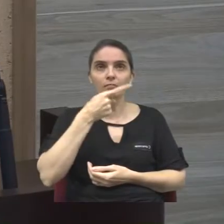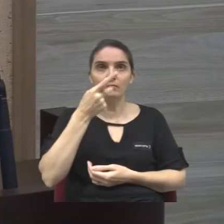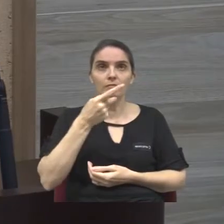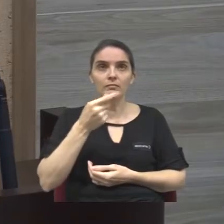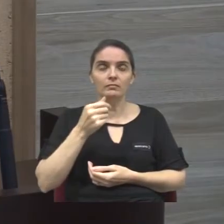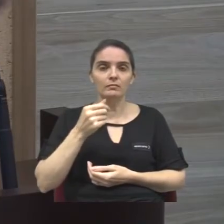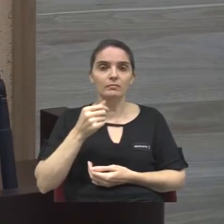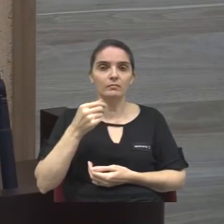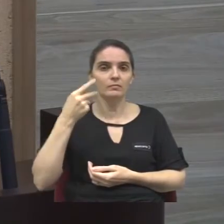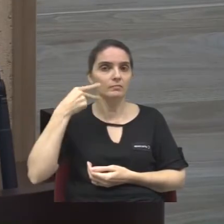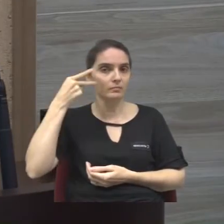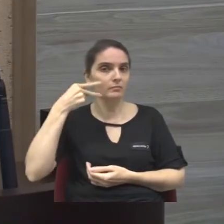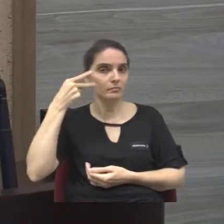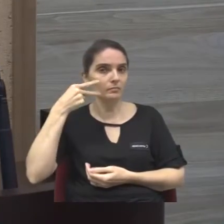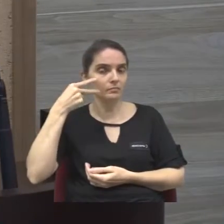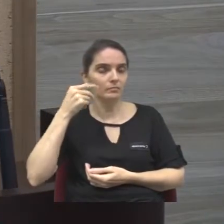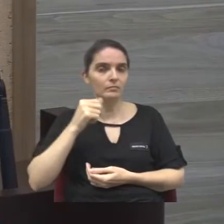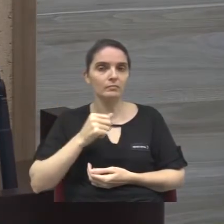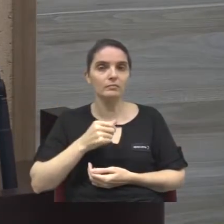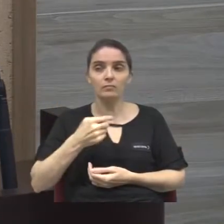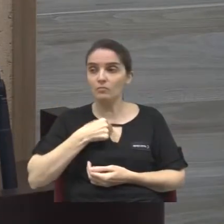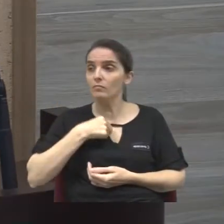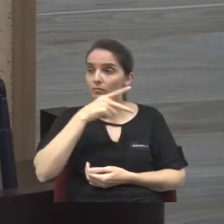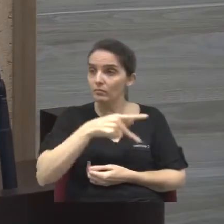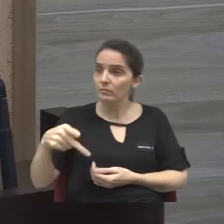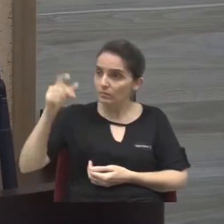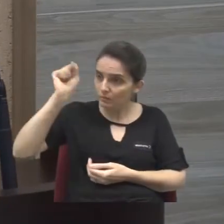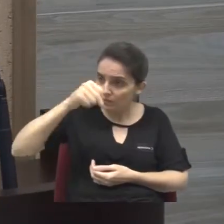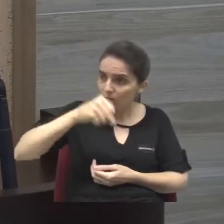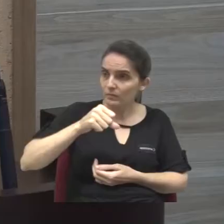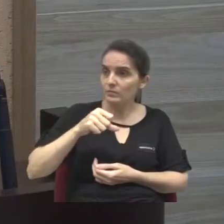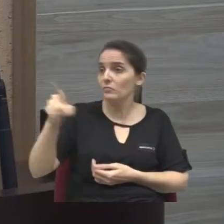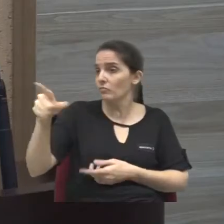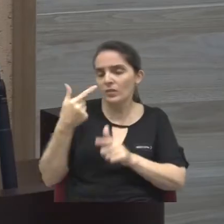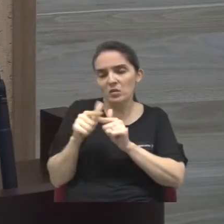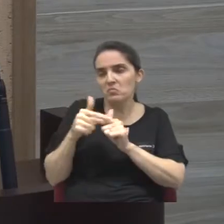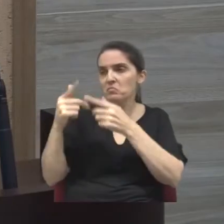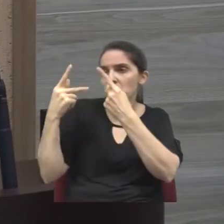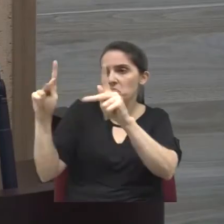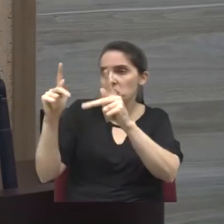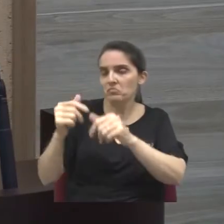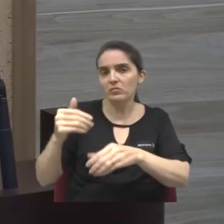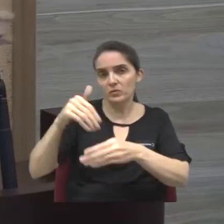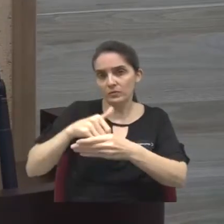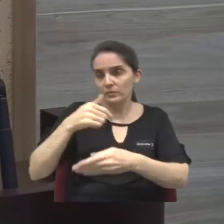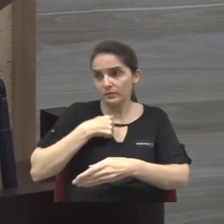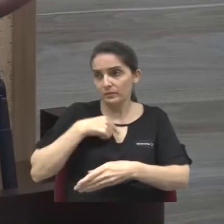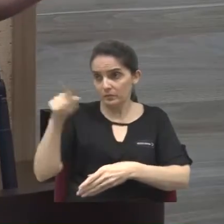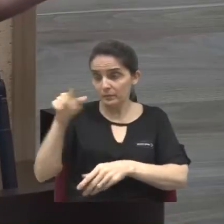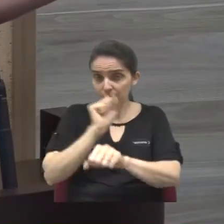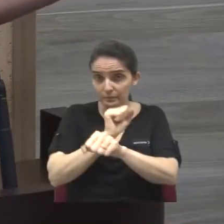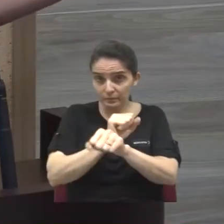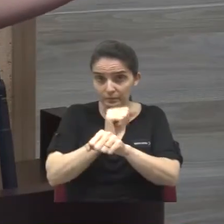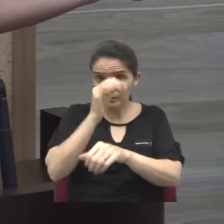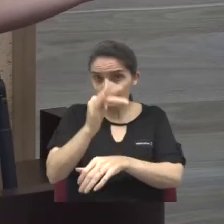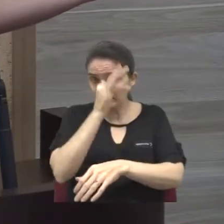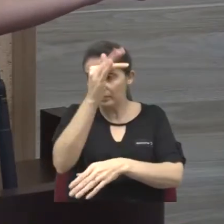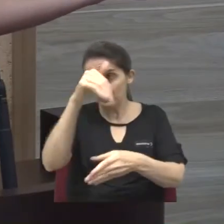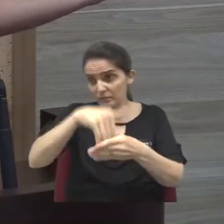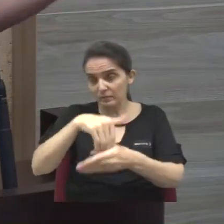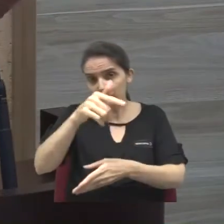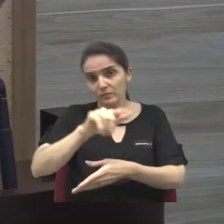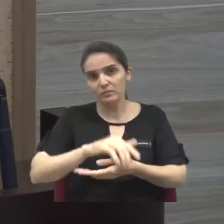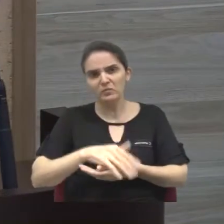presidente. Problema seu de ter votado em mim. Espere a próxima eleição. Nem sei se terei próxima